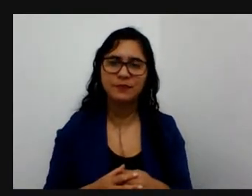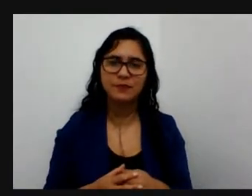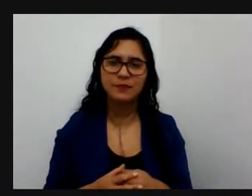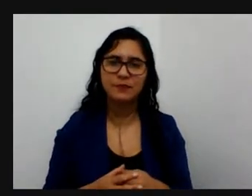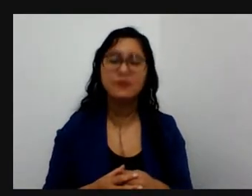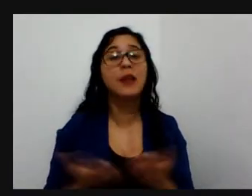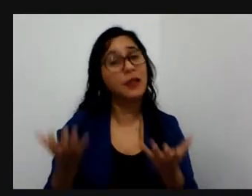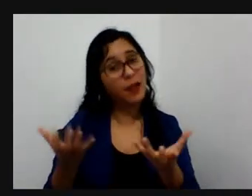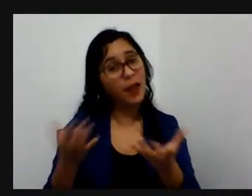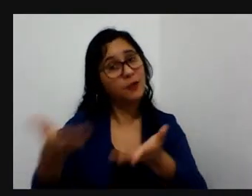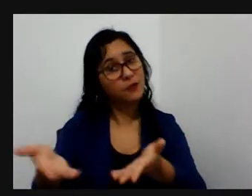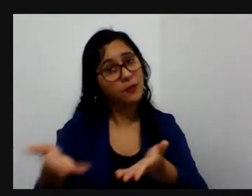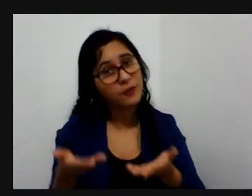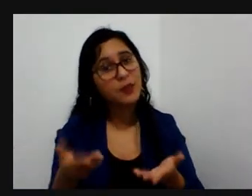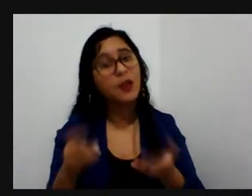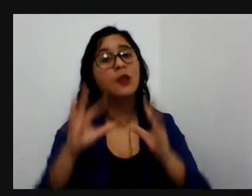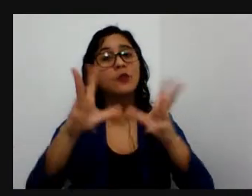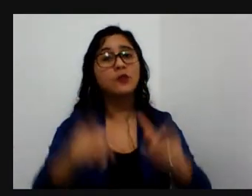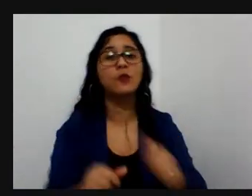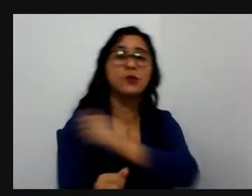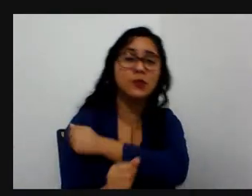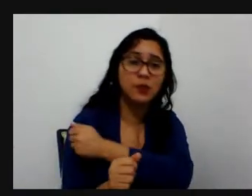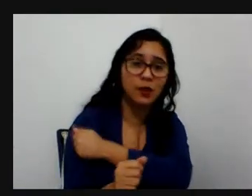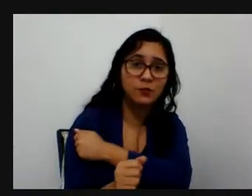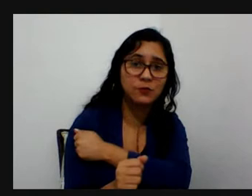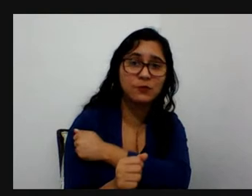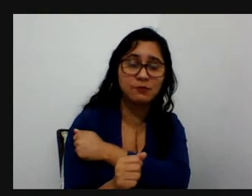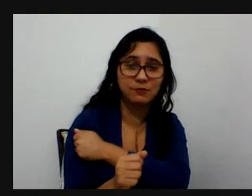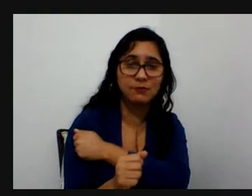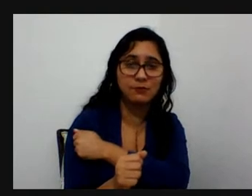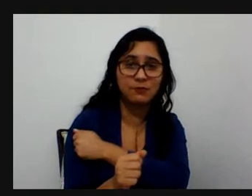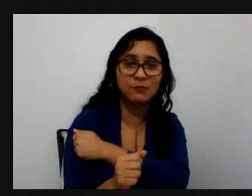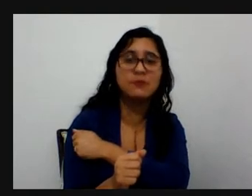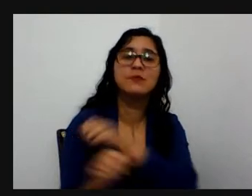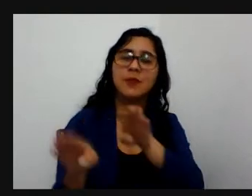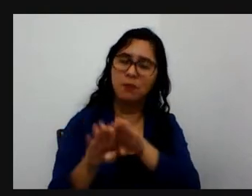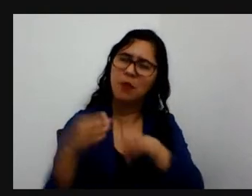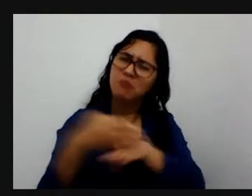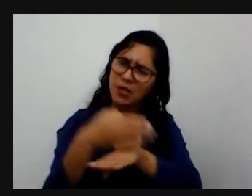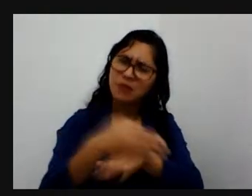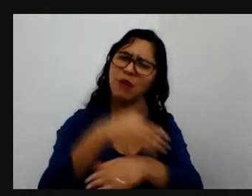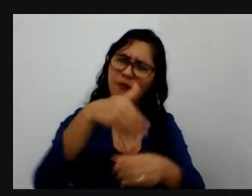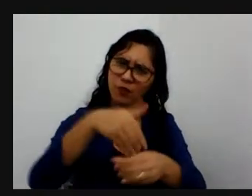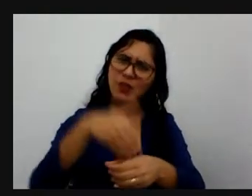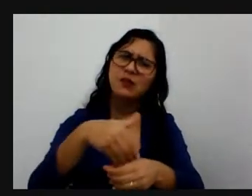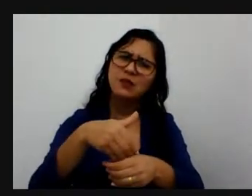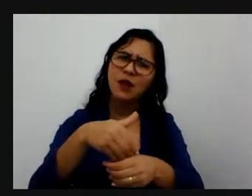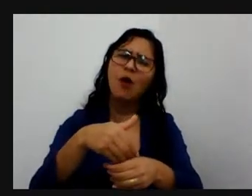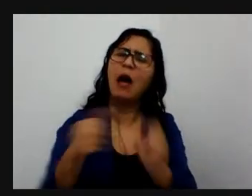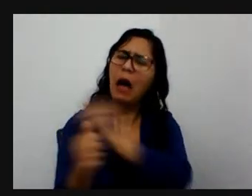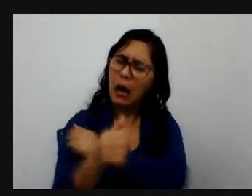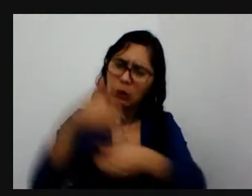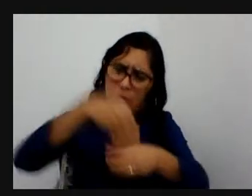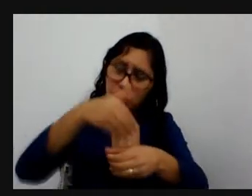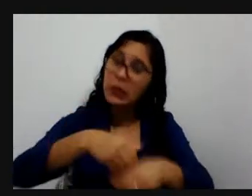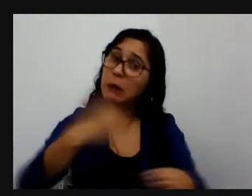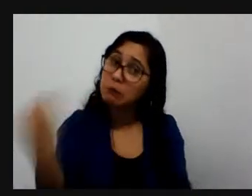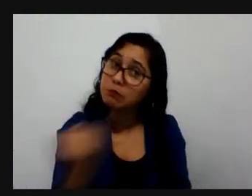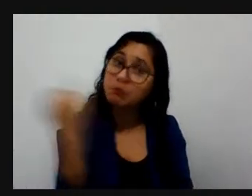Queria convidar todos os alunos, principalmente, para participarem da votação. A votação dos alunos é muito importante,